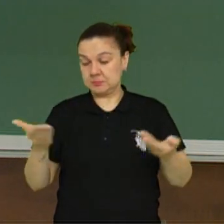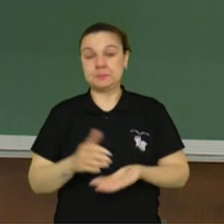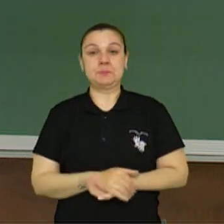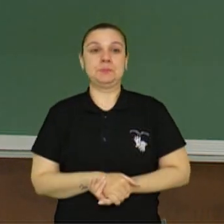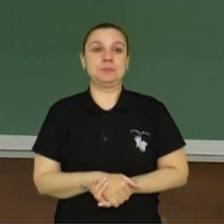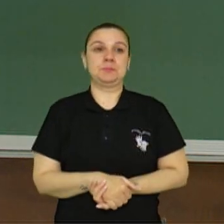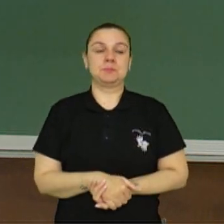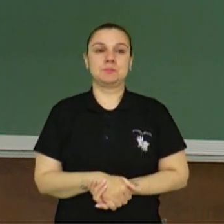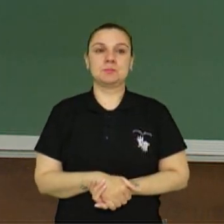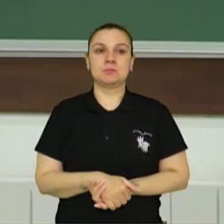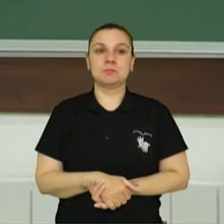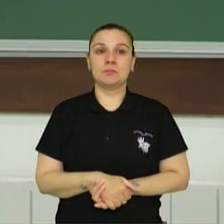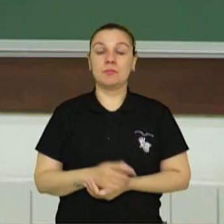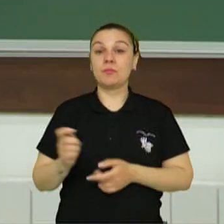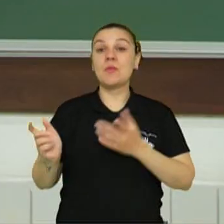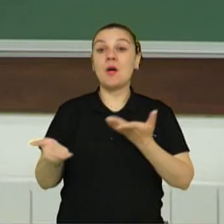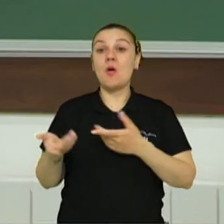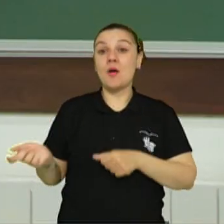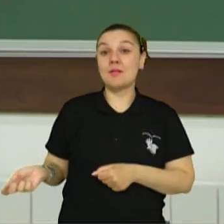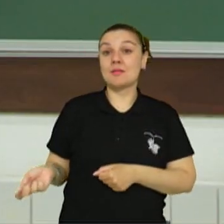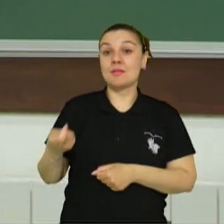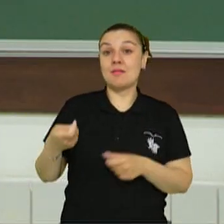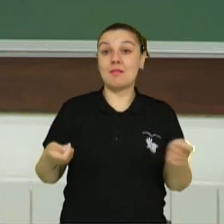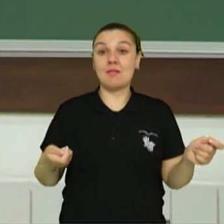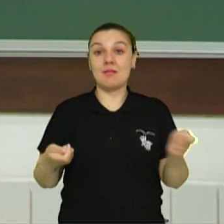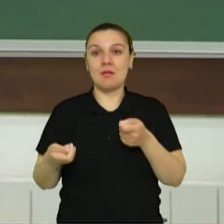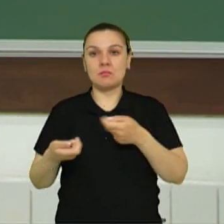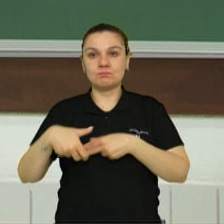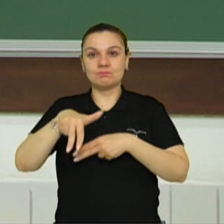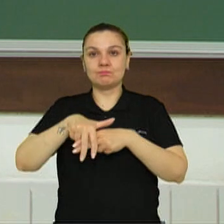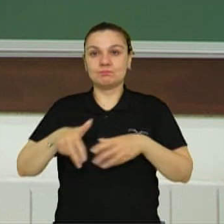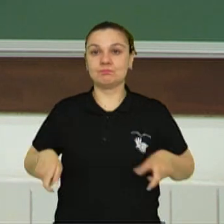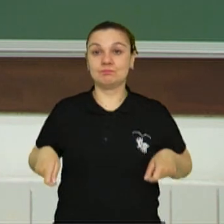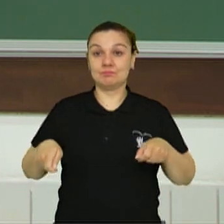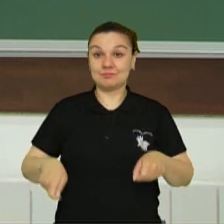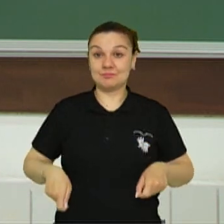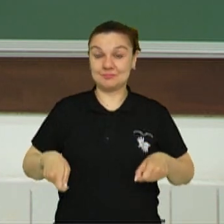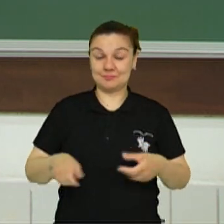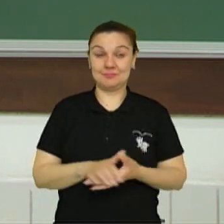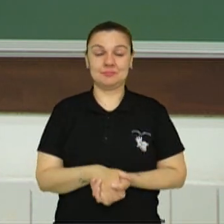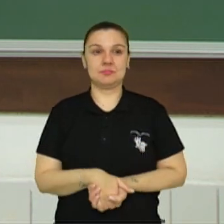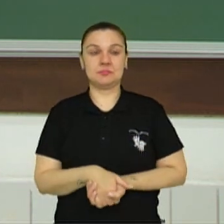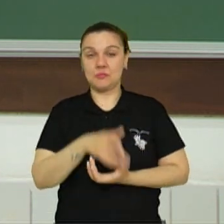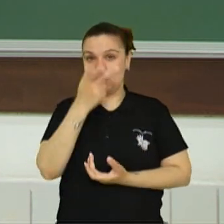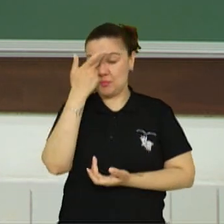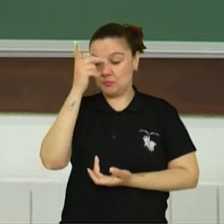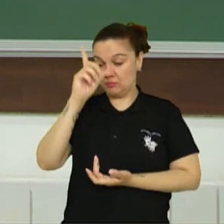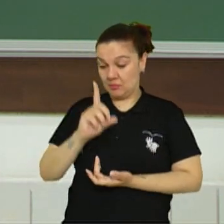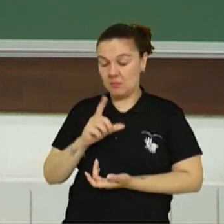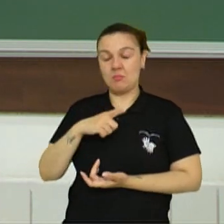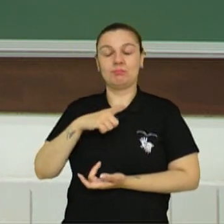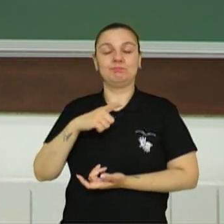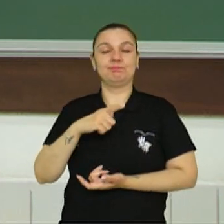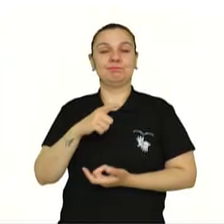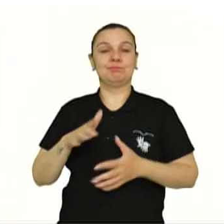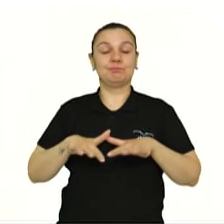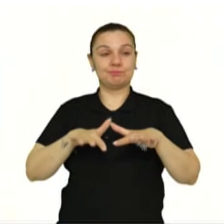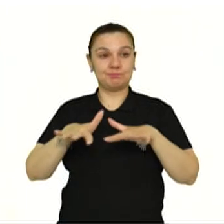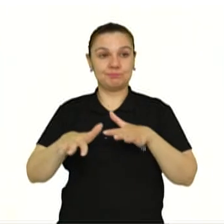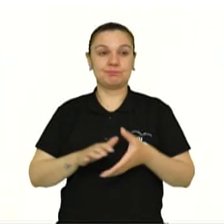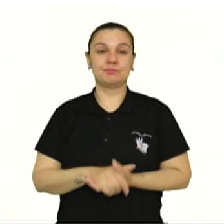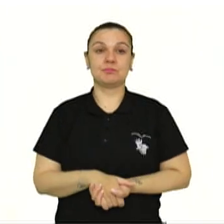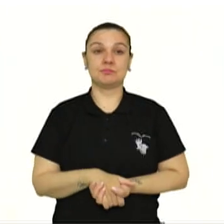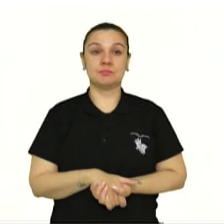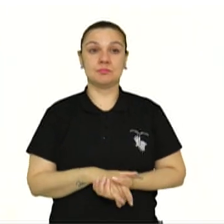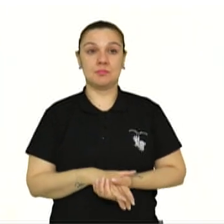materiais, desculpe. Tênis em cadeira de rodas. Então, é para jogadores com deficiência de locomoção.